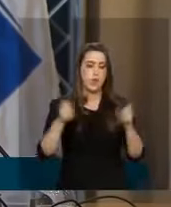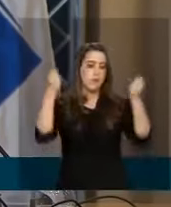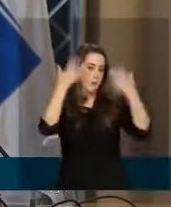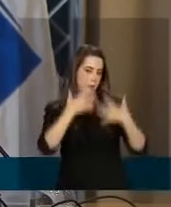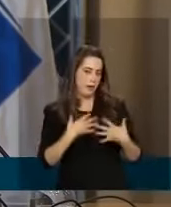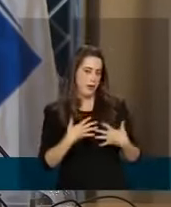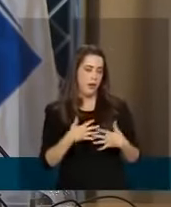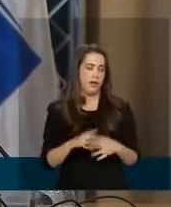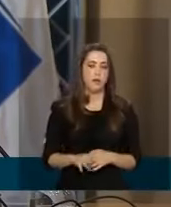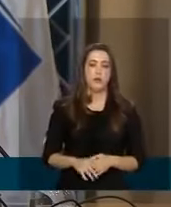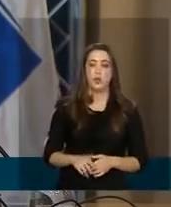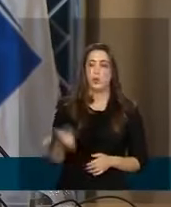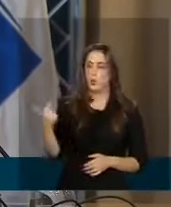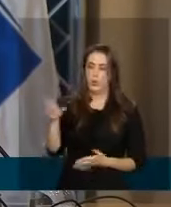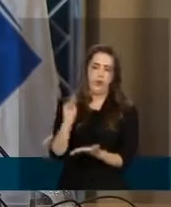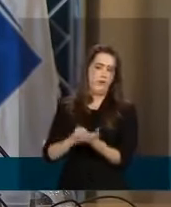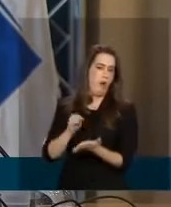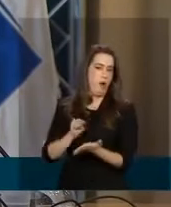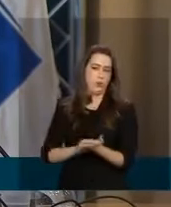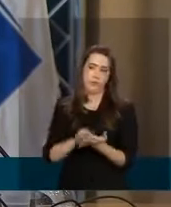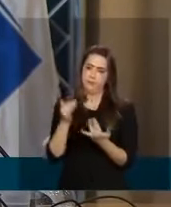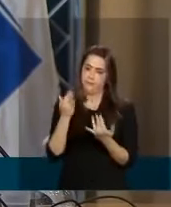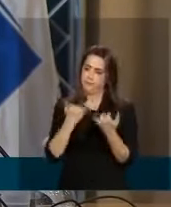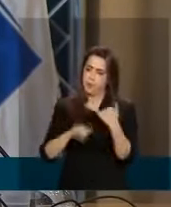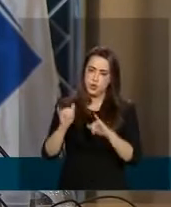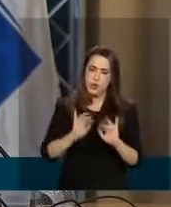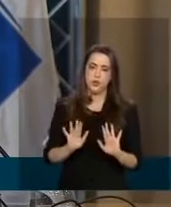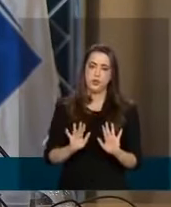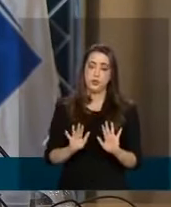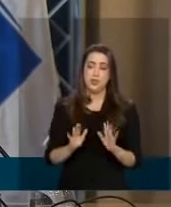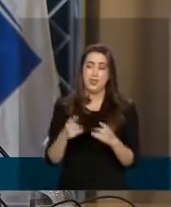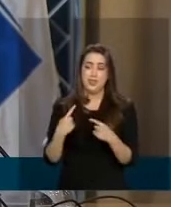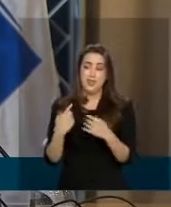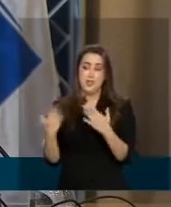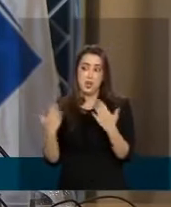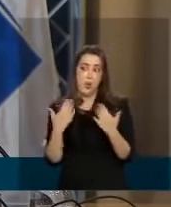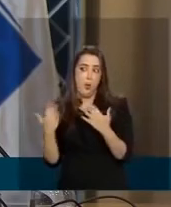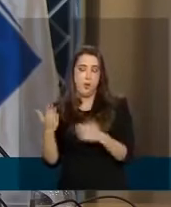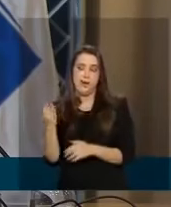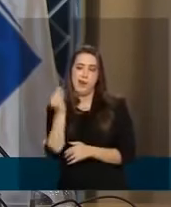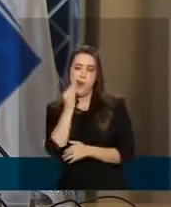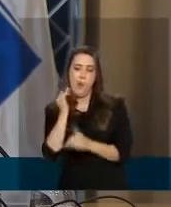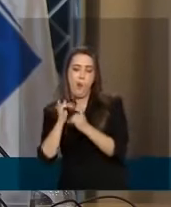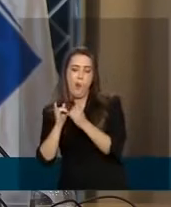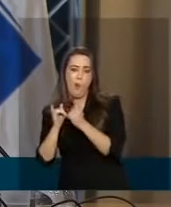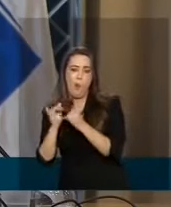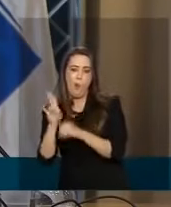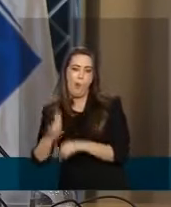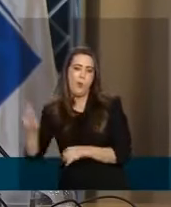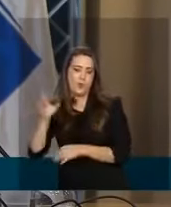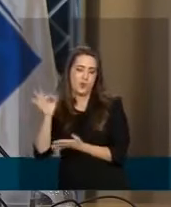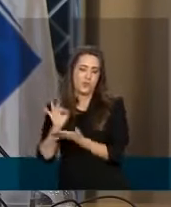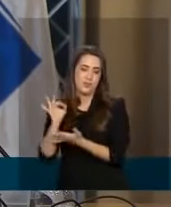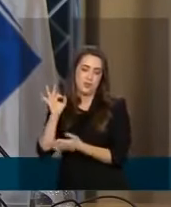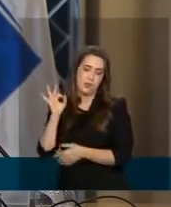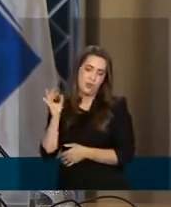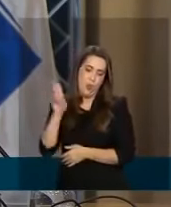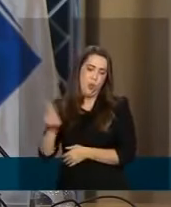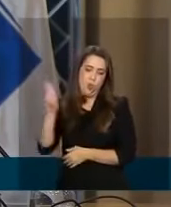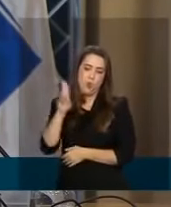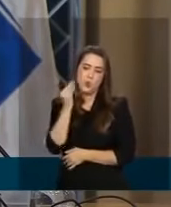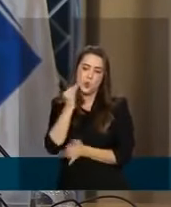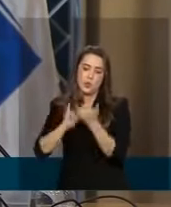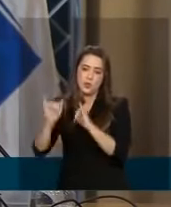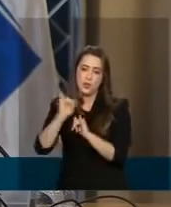consumo, falta de testes em relação ao consumo. Todos os estados têm teste de amplificação,